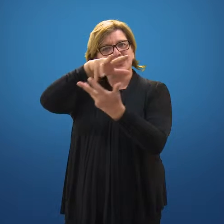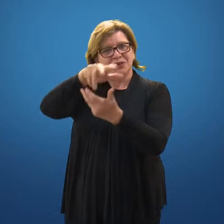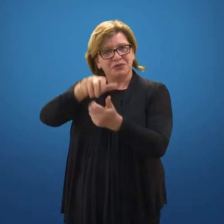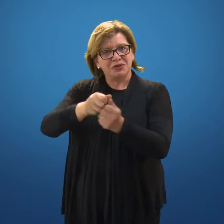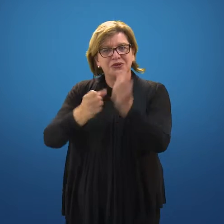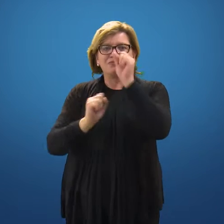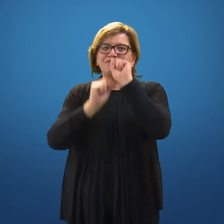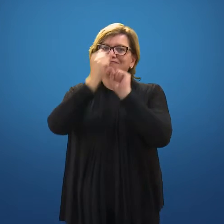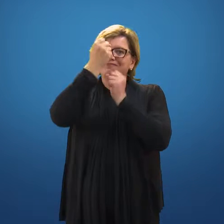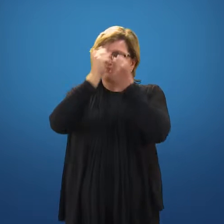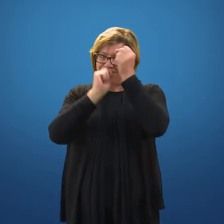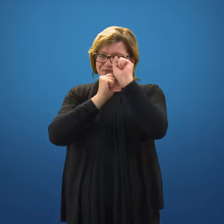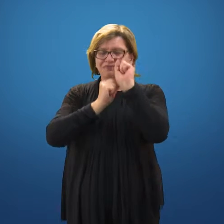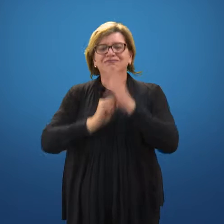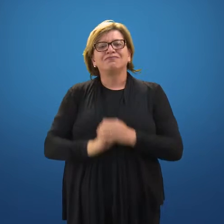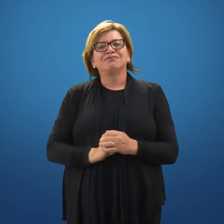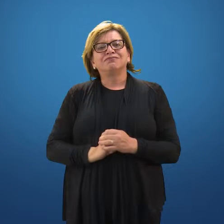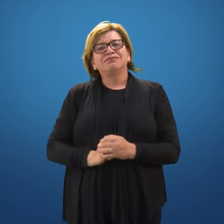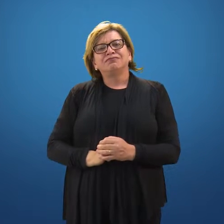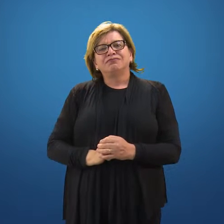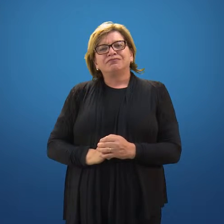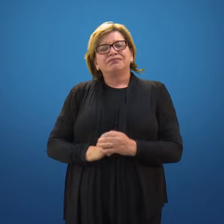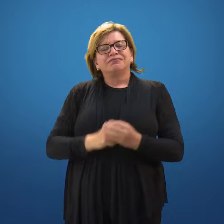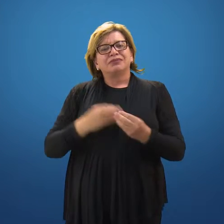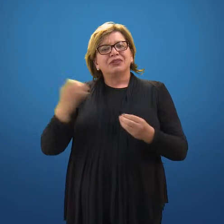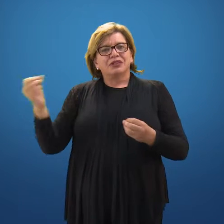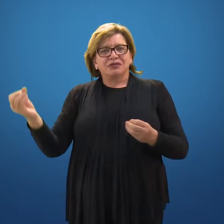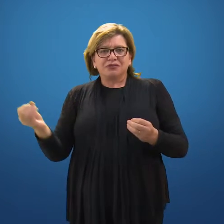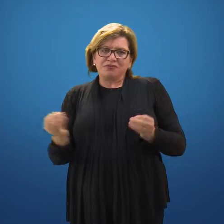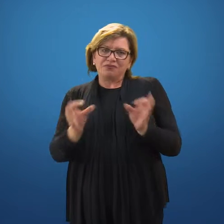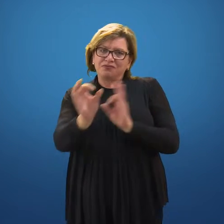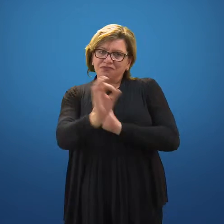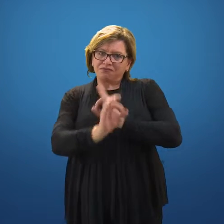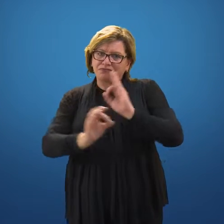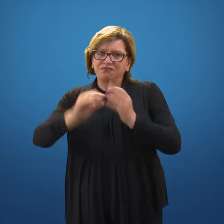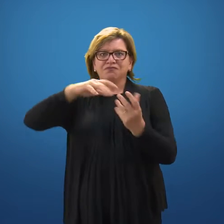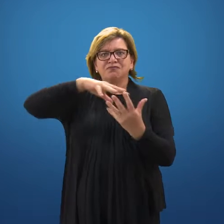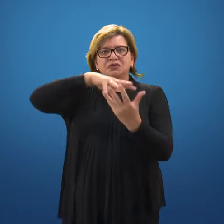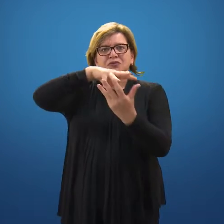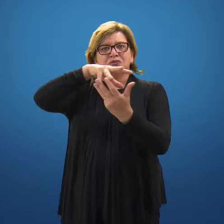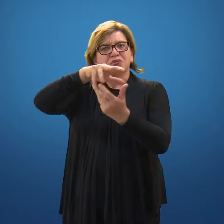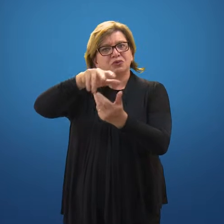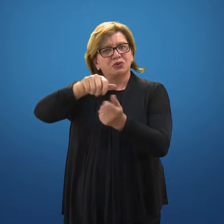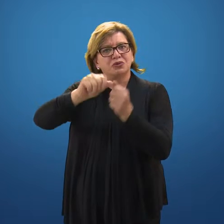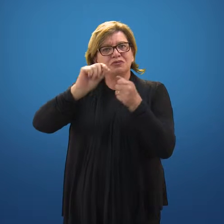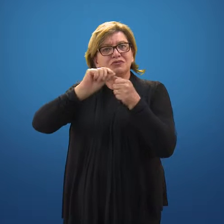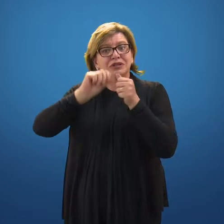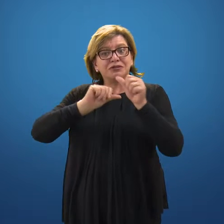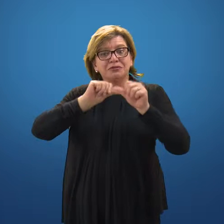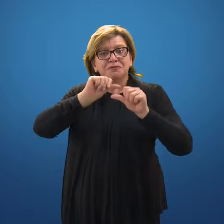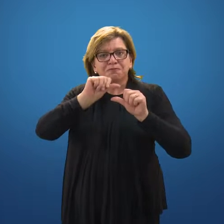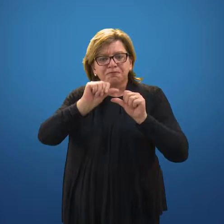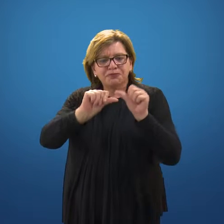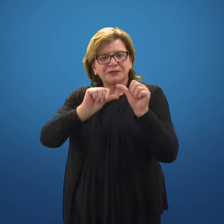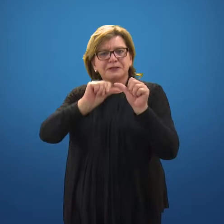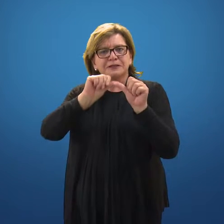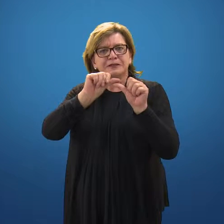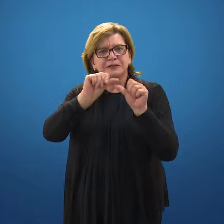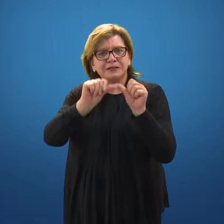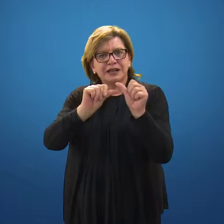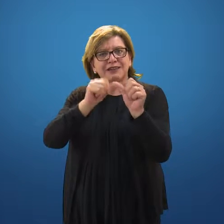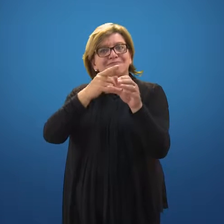as indústrias. E essa nova ordem, ela promoveu uma mudança progressiva na dinâmica